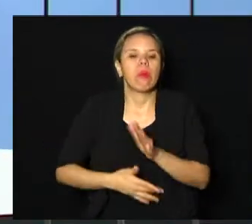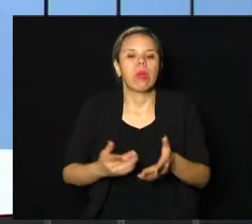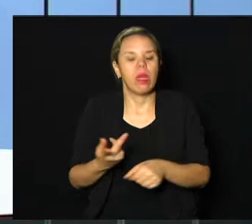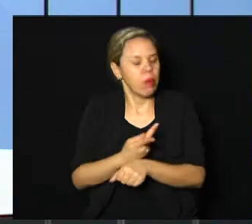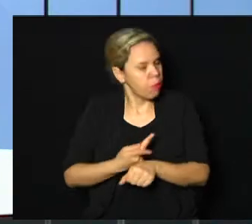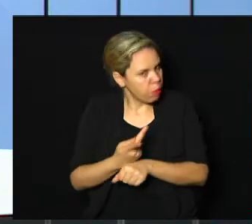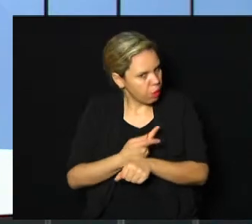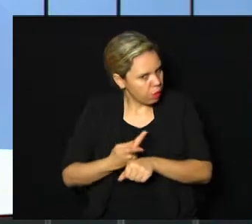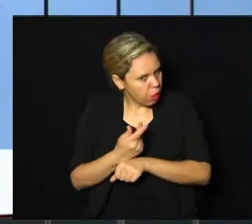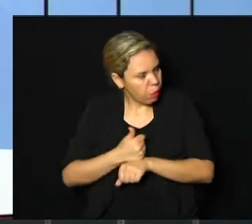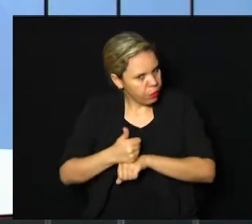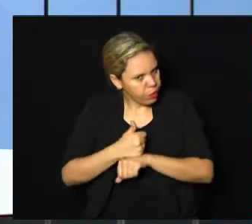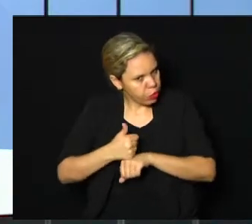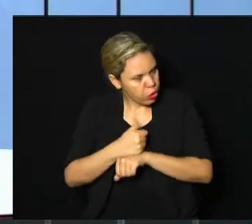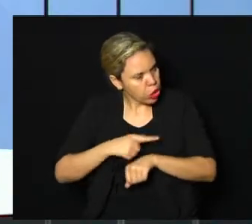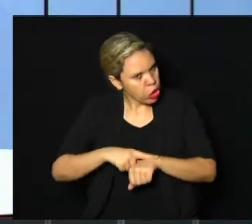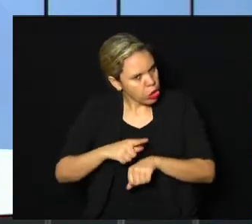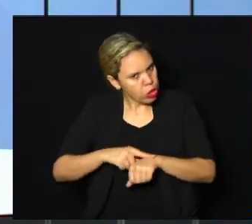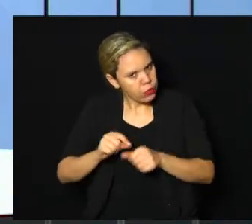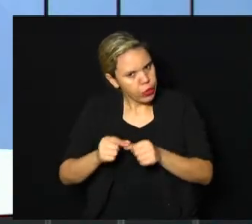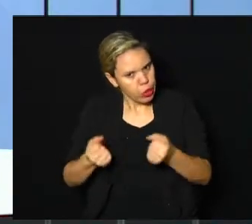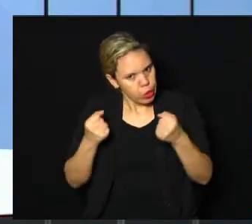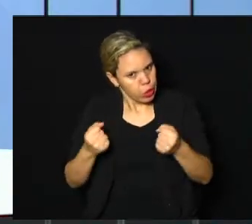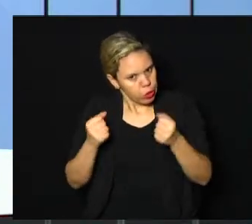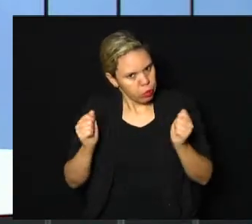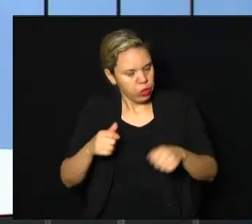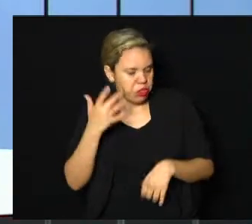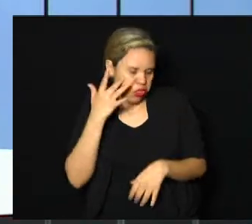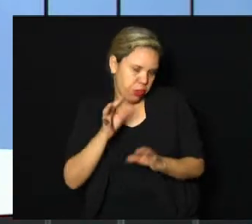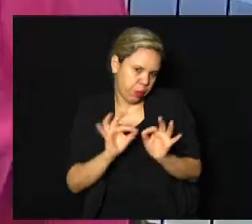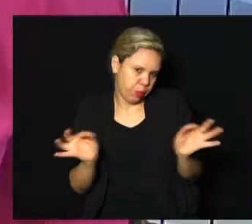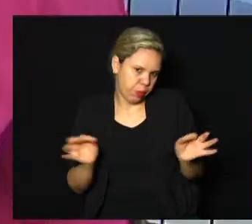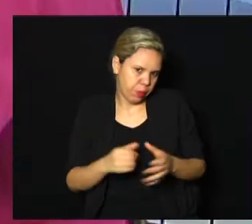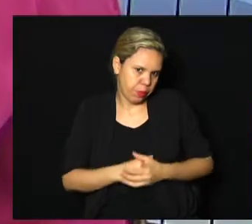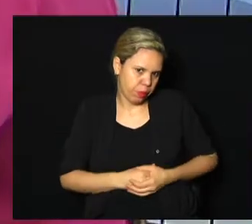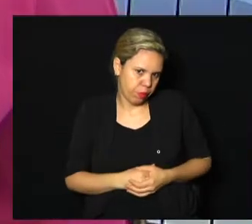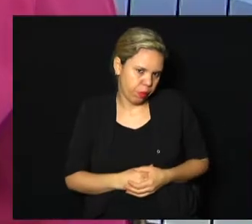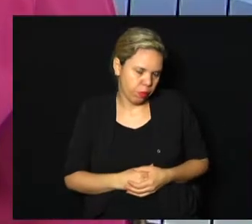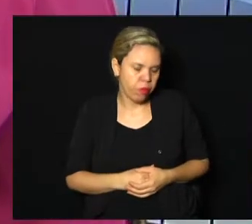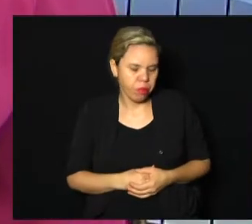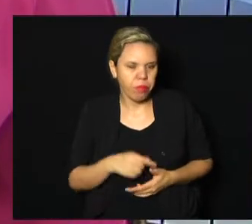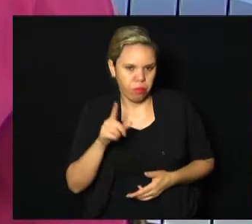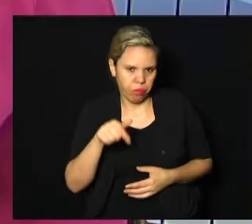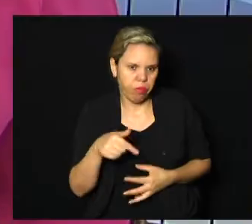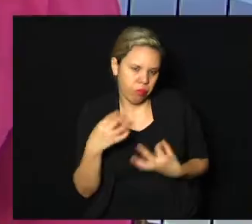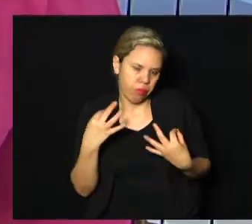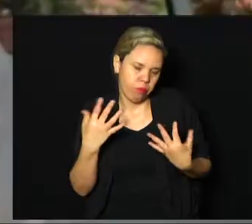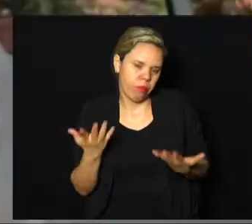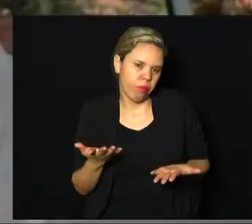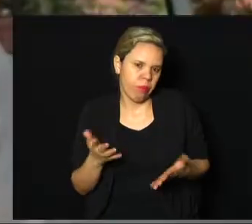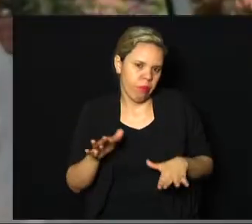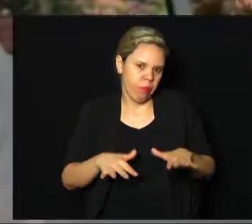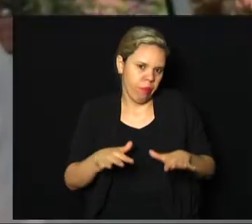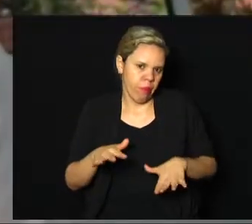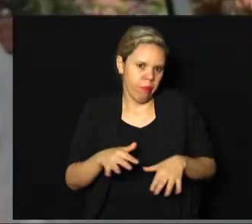ajuda profissional, mesmo na hora de fazer um exercício que a gente pode achar que é simples. Perfeito. Né? Às